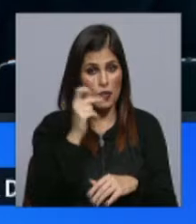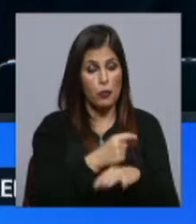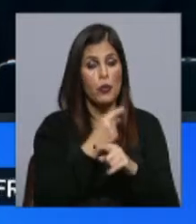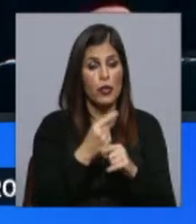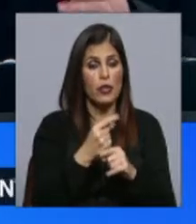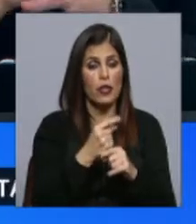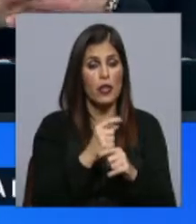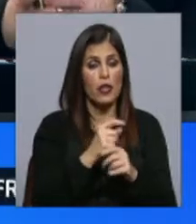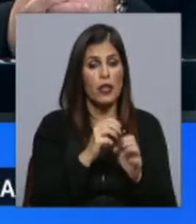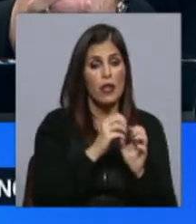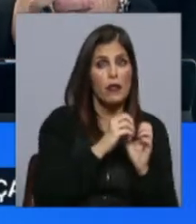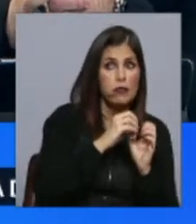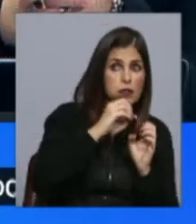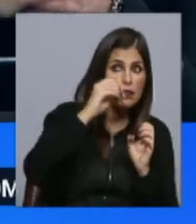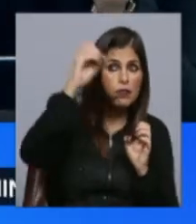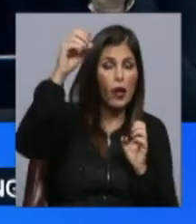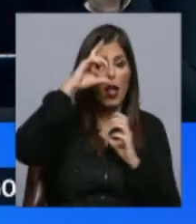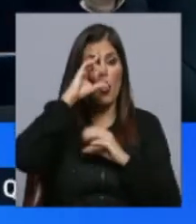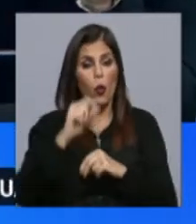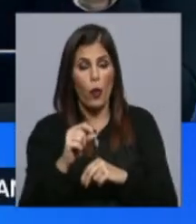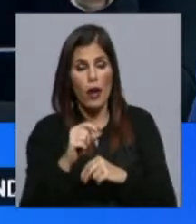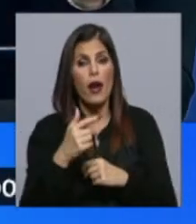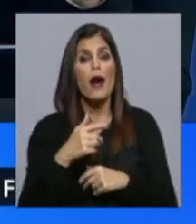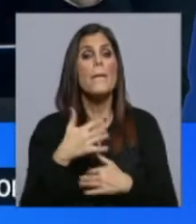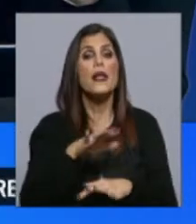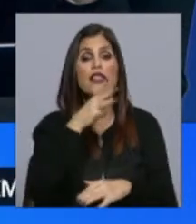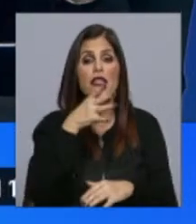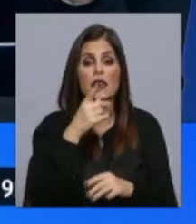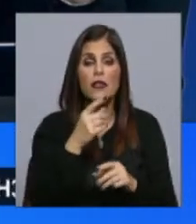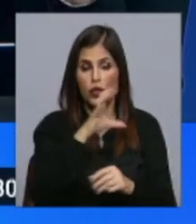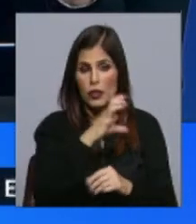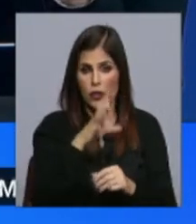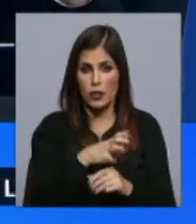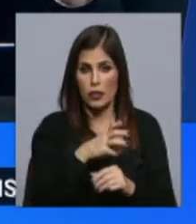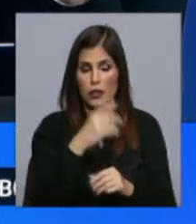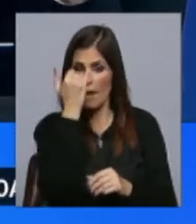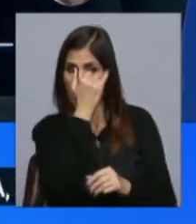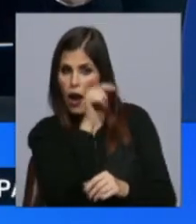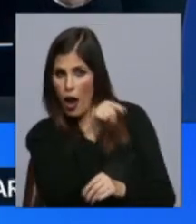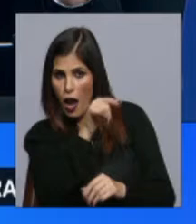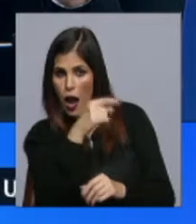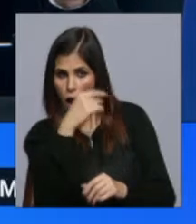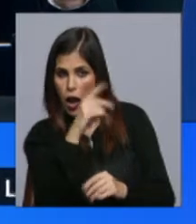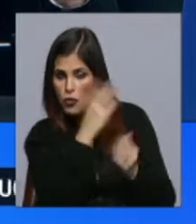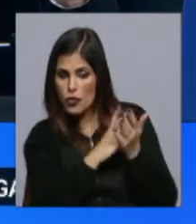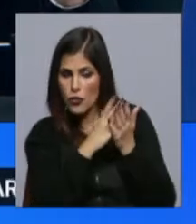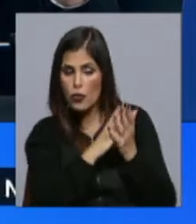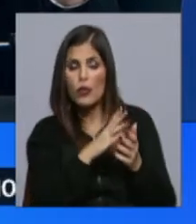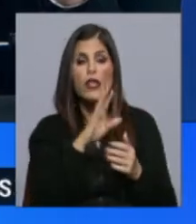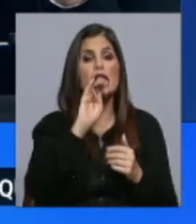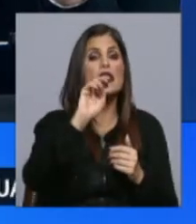luas, mas também por uma outra coisa muito interessante. Dizem estes cientistas que, de acordo com as simulações que eles têm, Saturno entrou